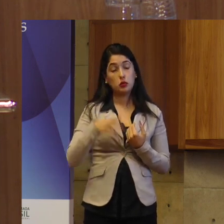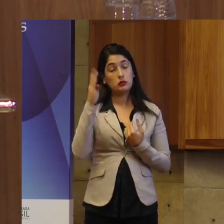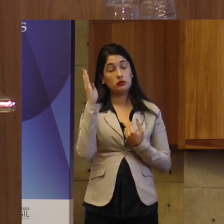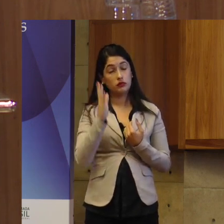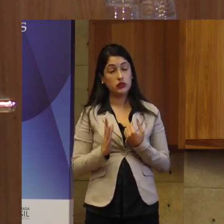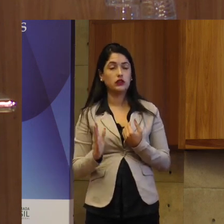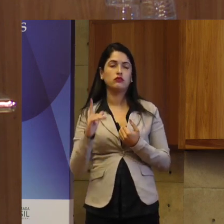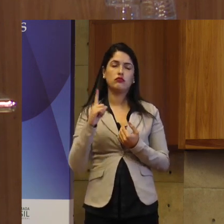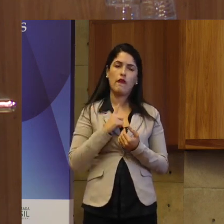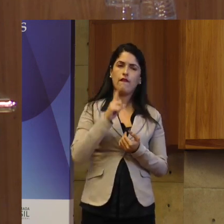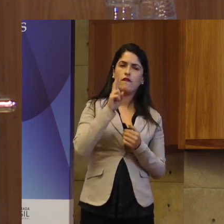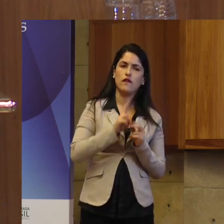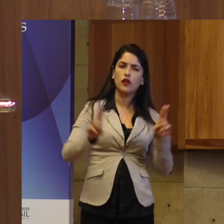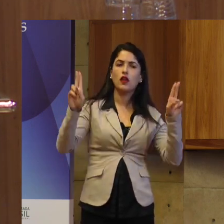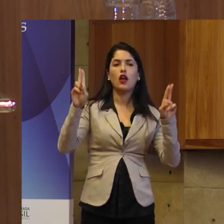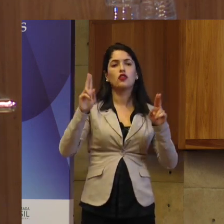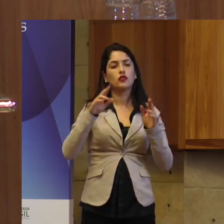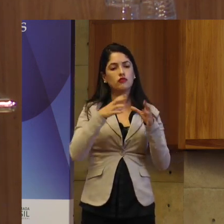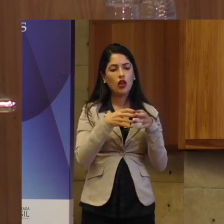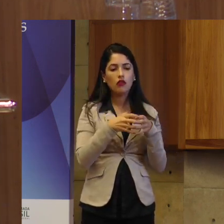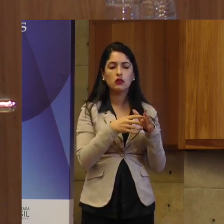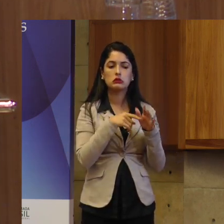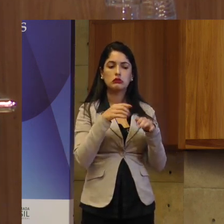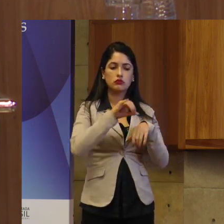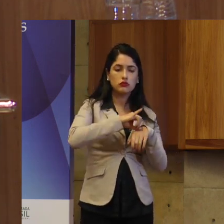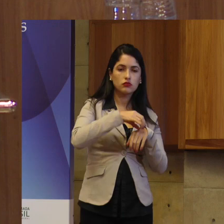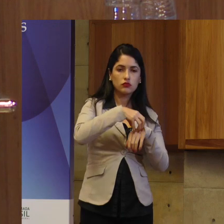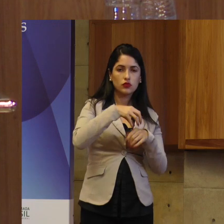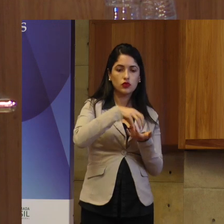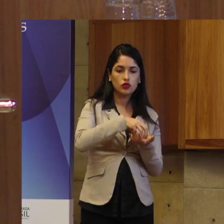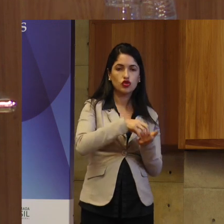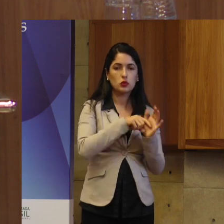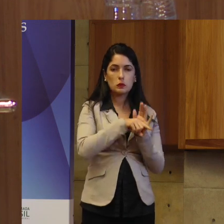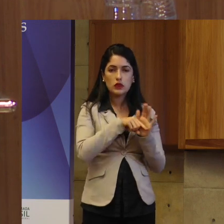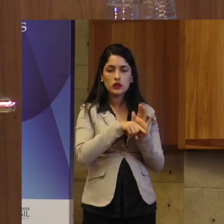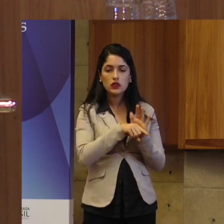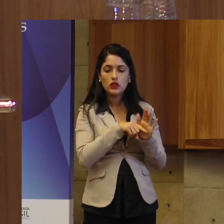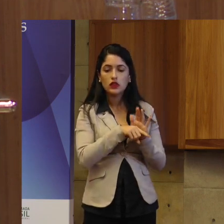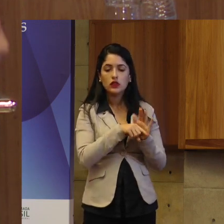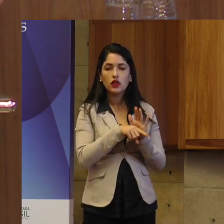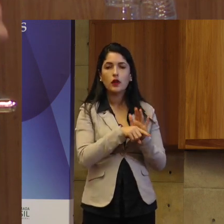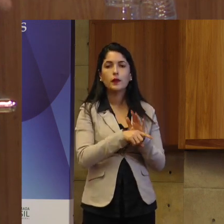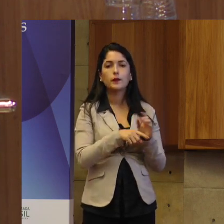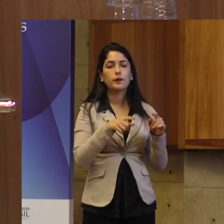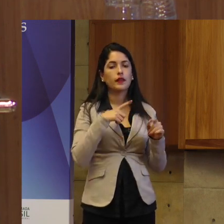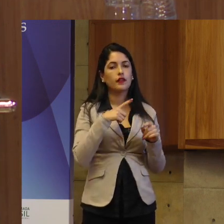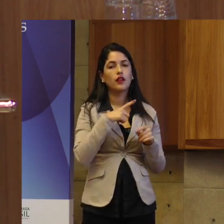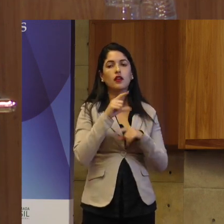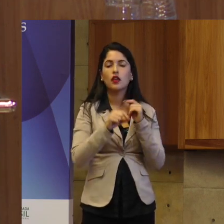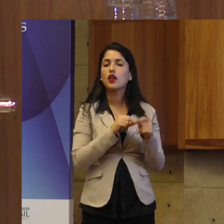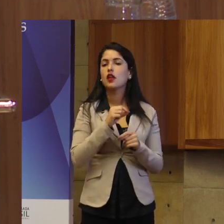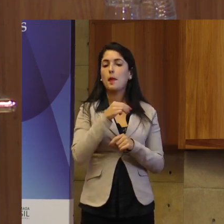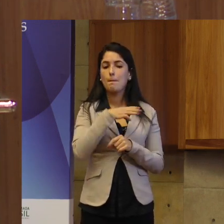Você tem as universidades, os centros de pesquisa, as incubadoras, as aceleradoras. entidades empresariais como a CNI e a